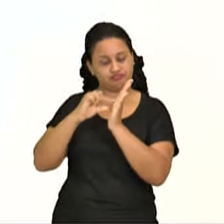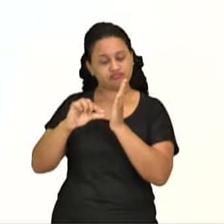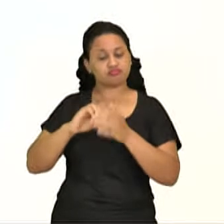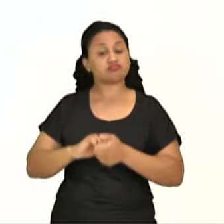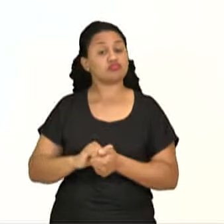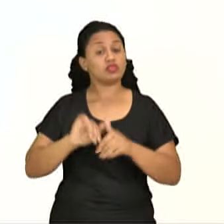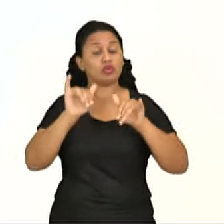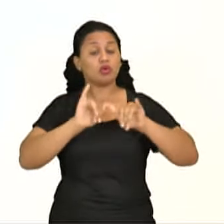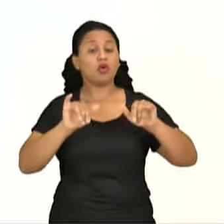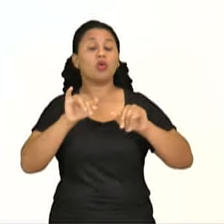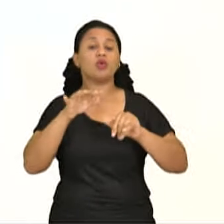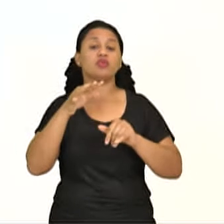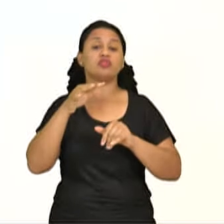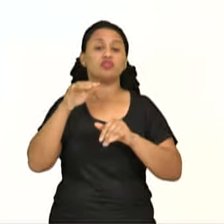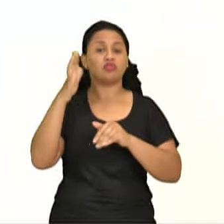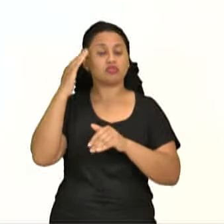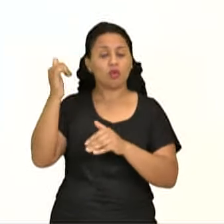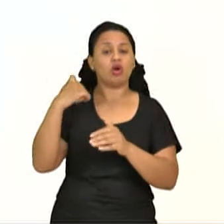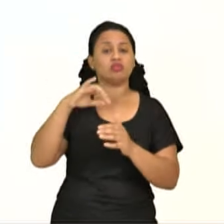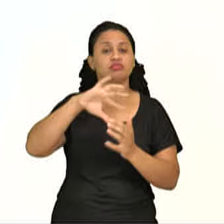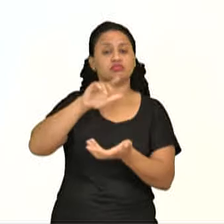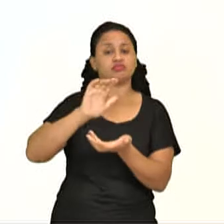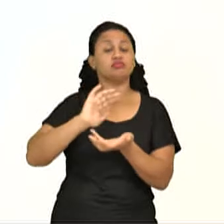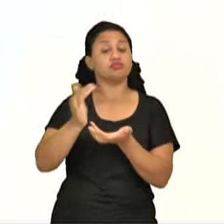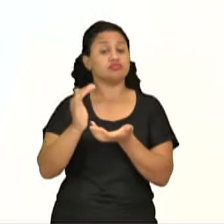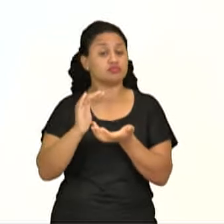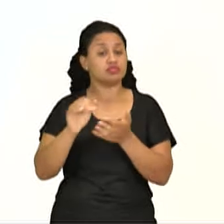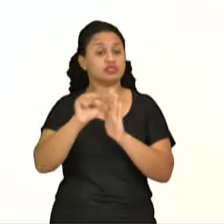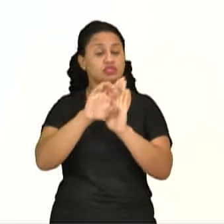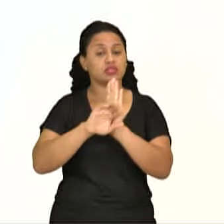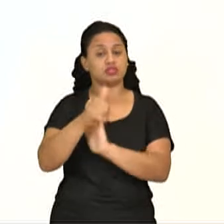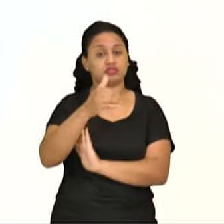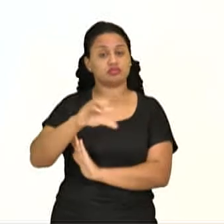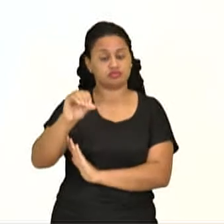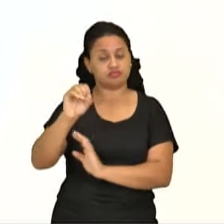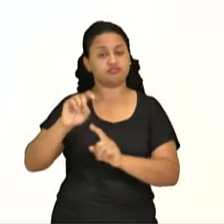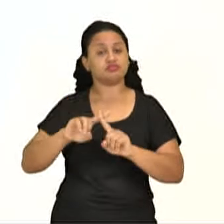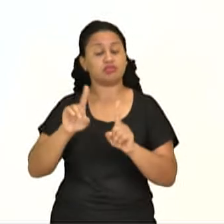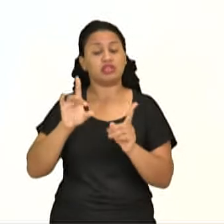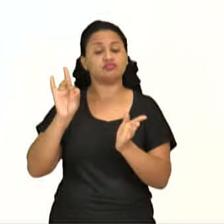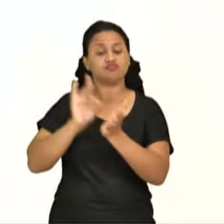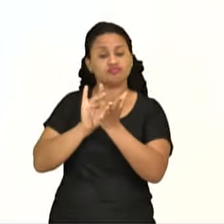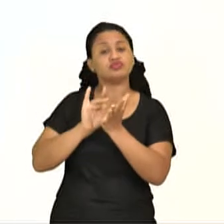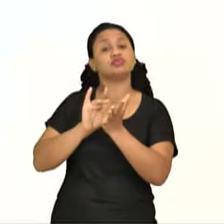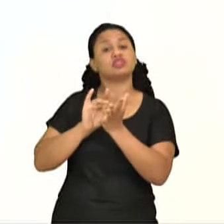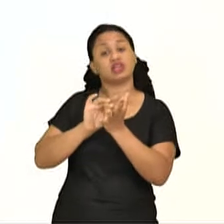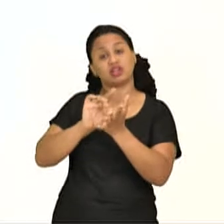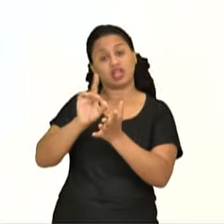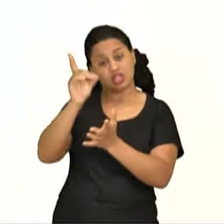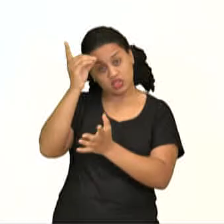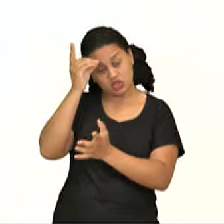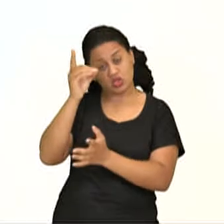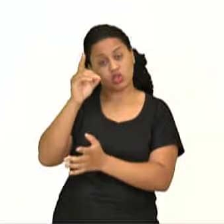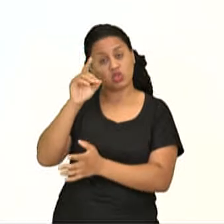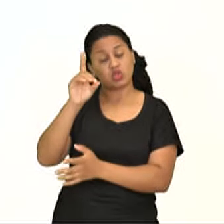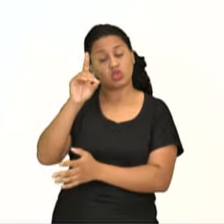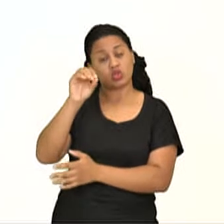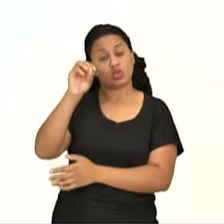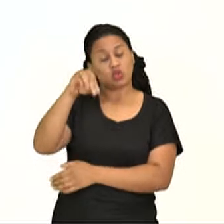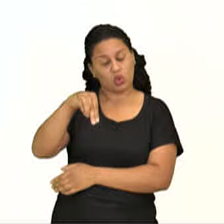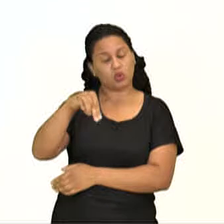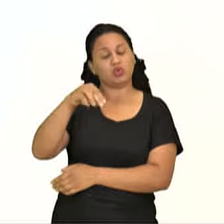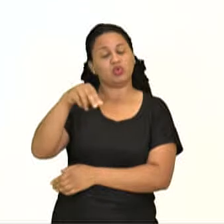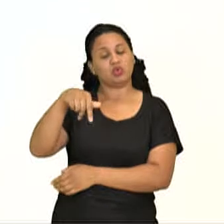o século XIX. Suas origens, entretanto, remetem a Dom Quixote, novela de